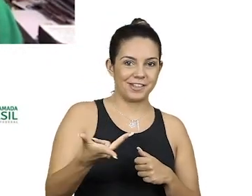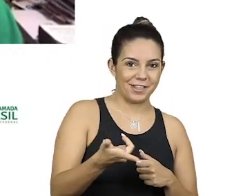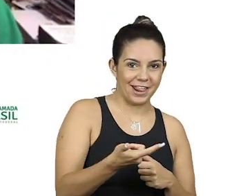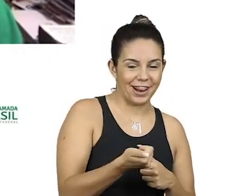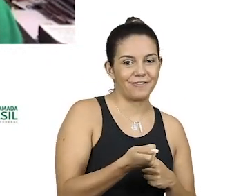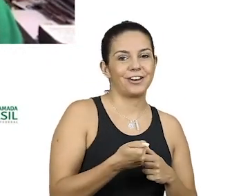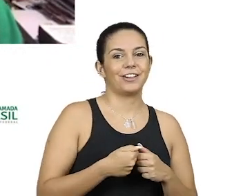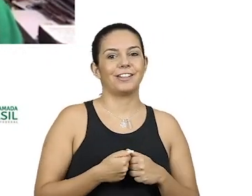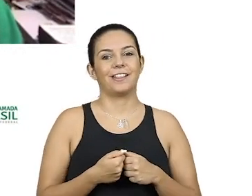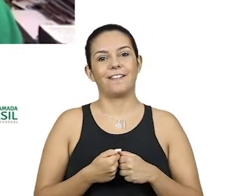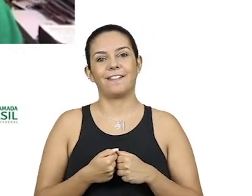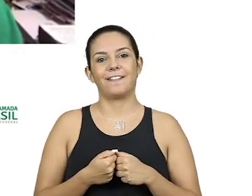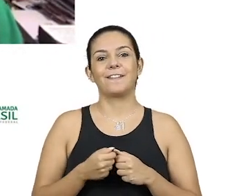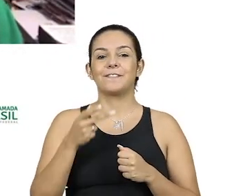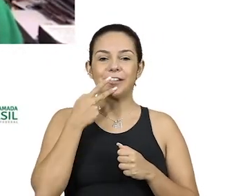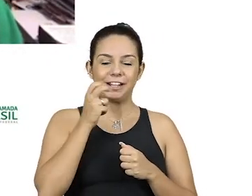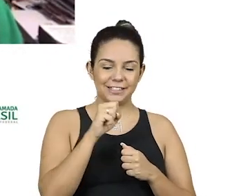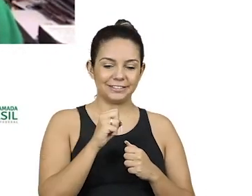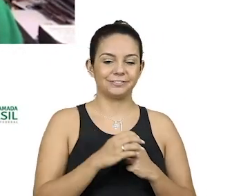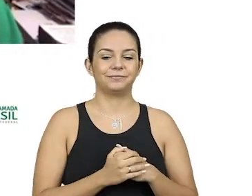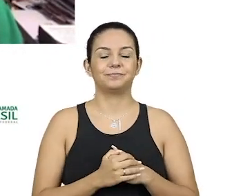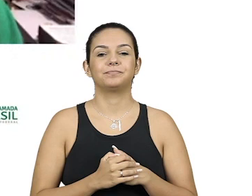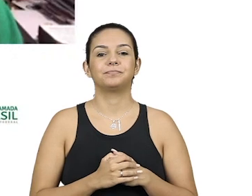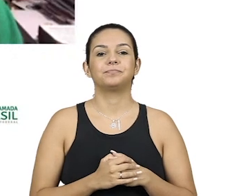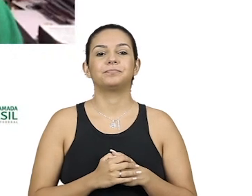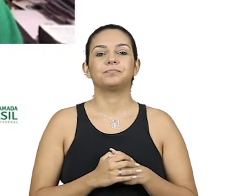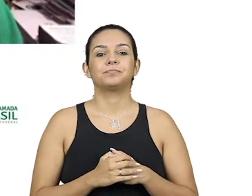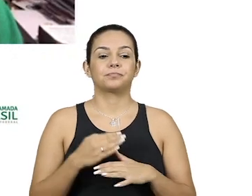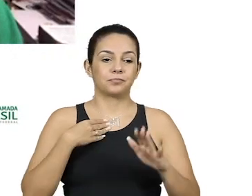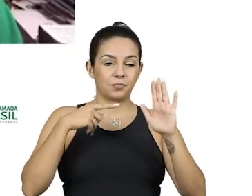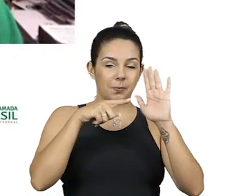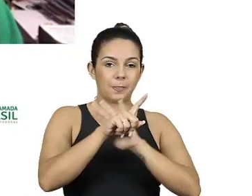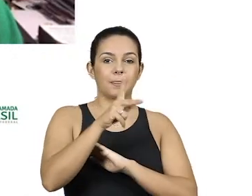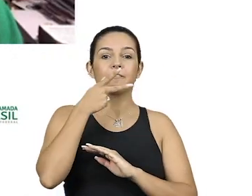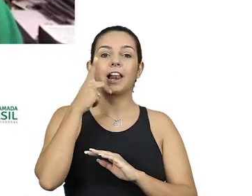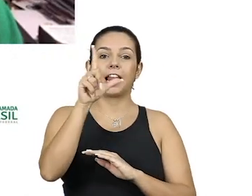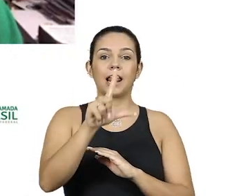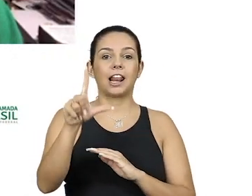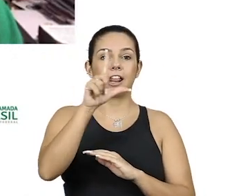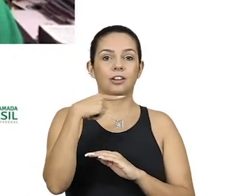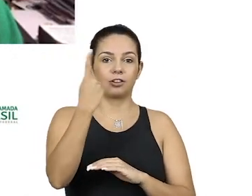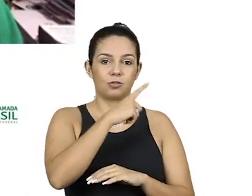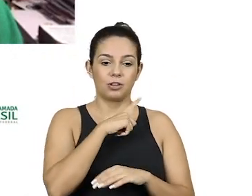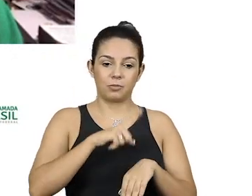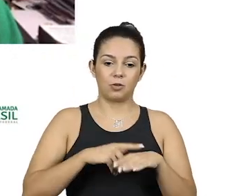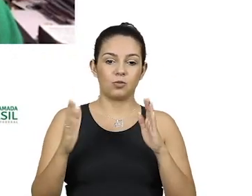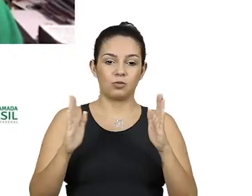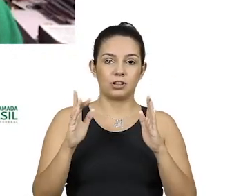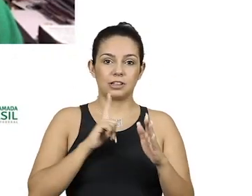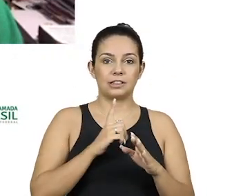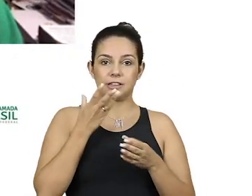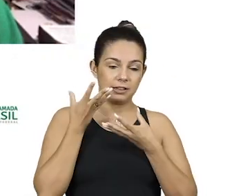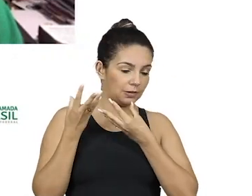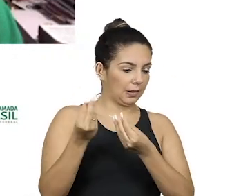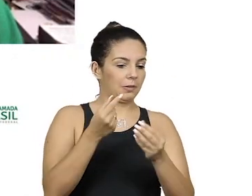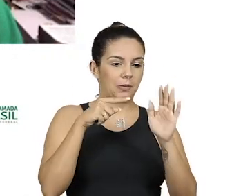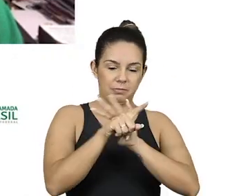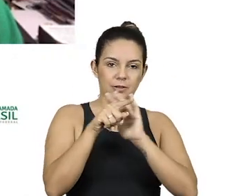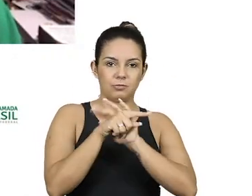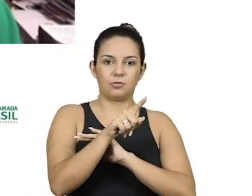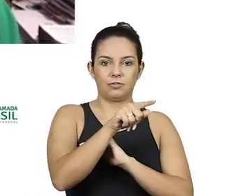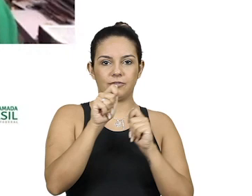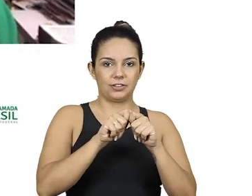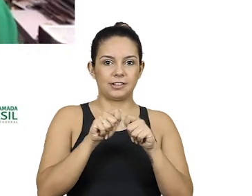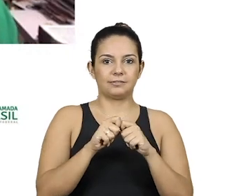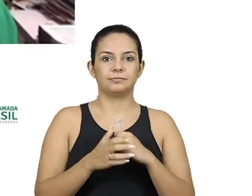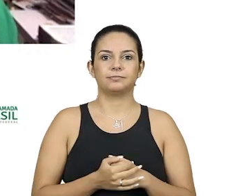maravilhosíssima. Exatamente. Bem, vamos falar de literatura, que nosso tempo aqui é curto, eu tenho centenas de perguntas para te